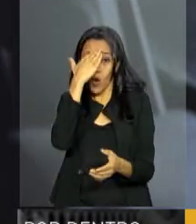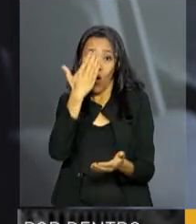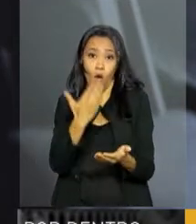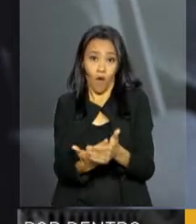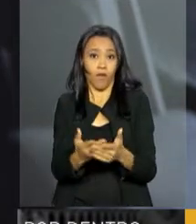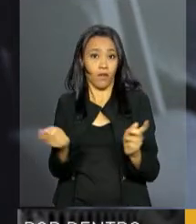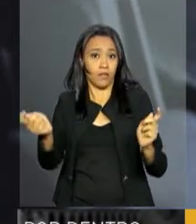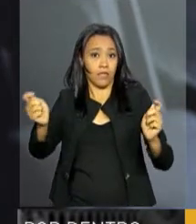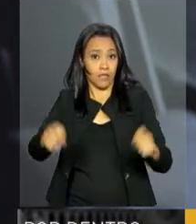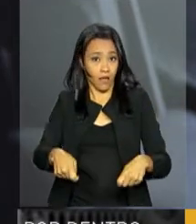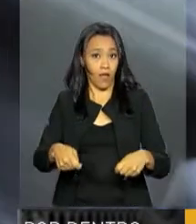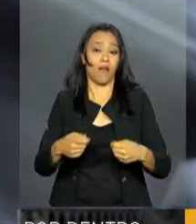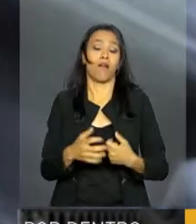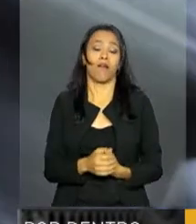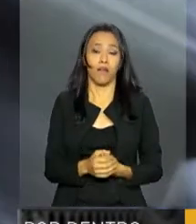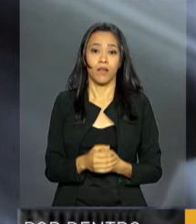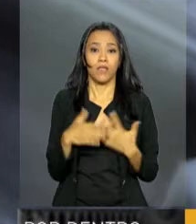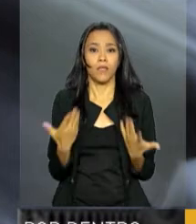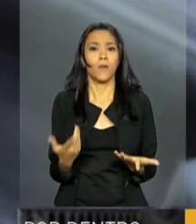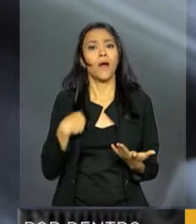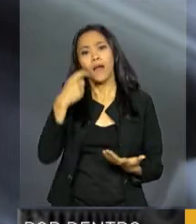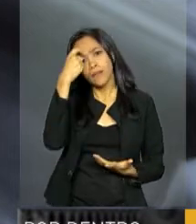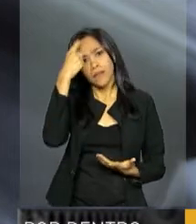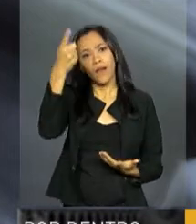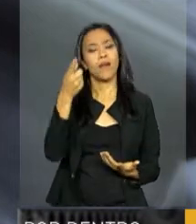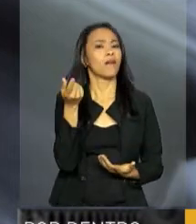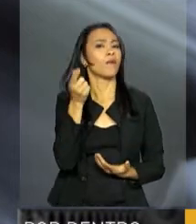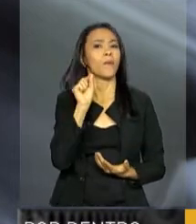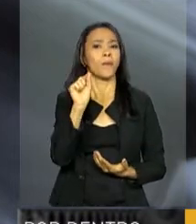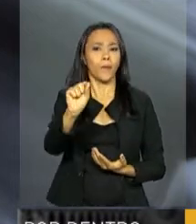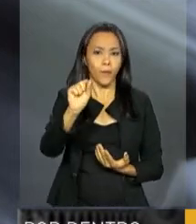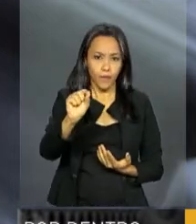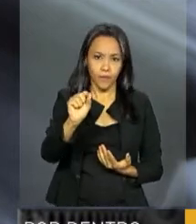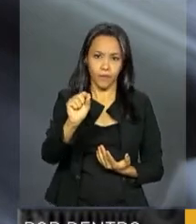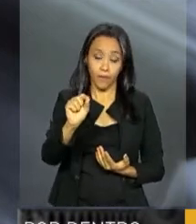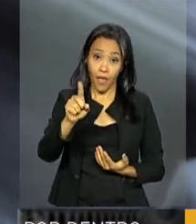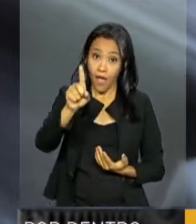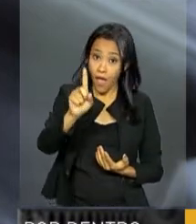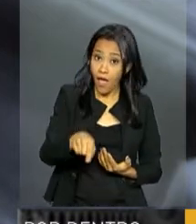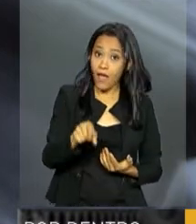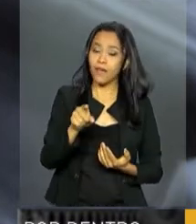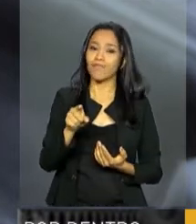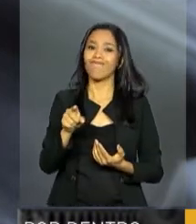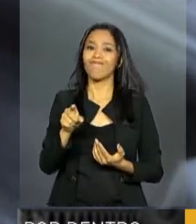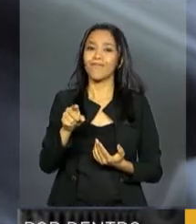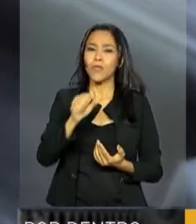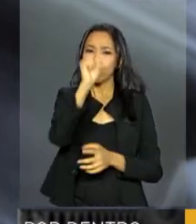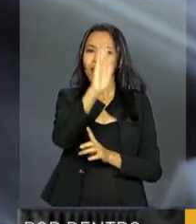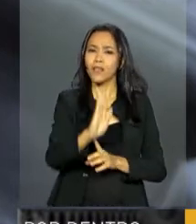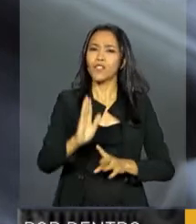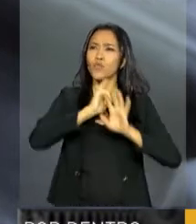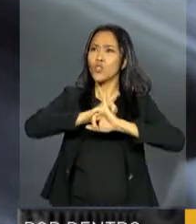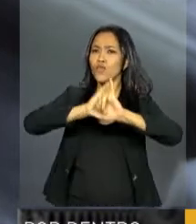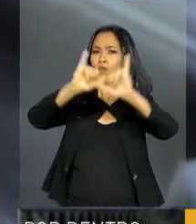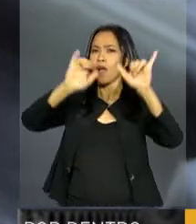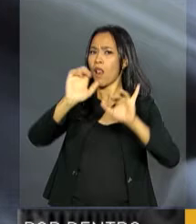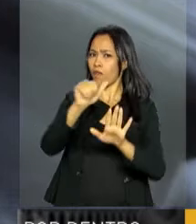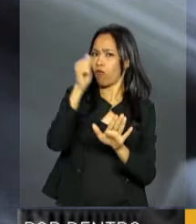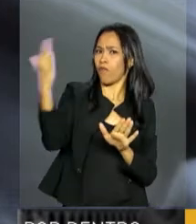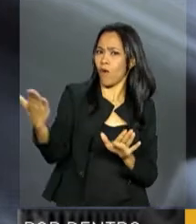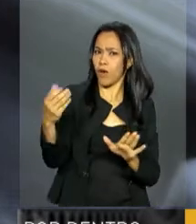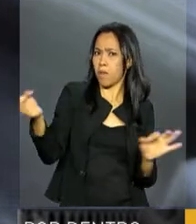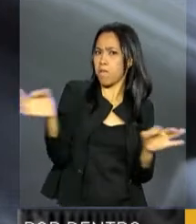todos os anos do negócio a idéia é evidentemente é passar a imagem de um brasil pronto para